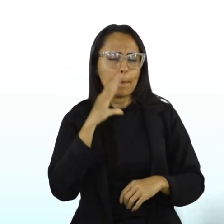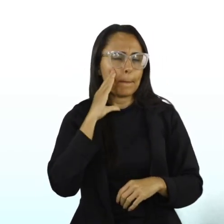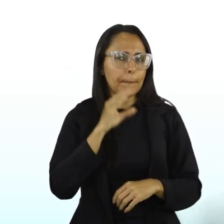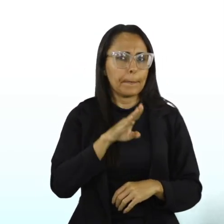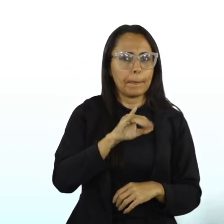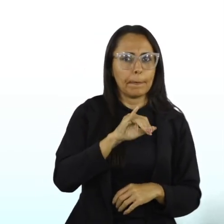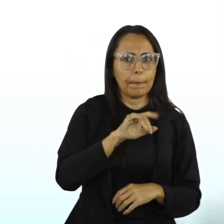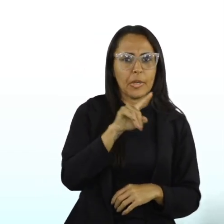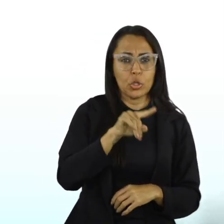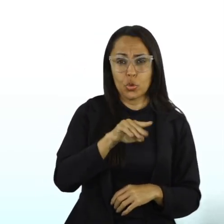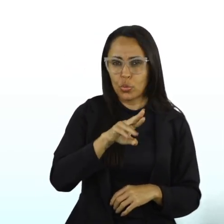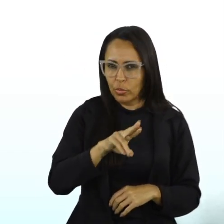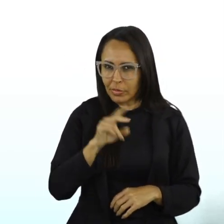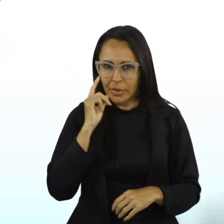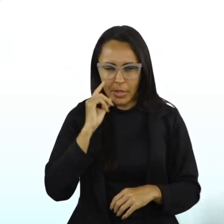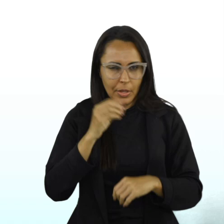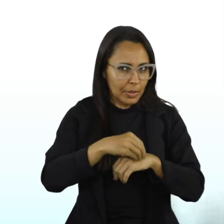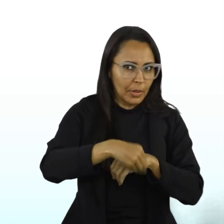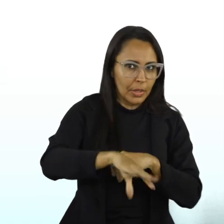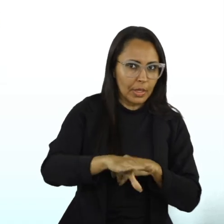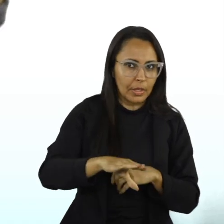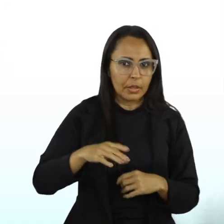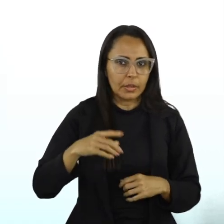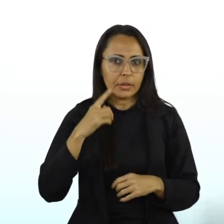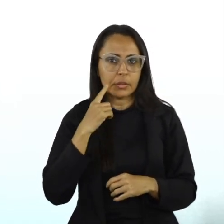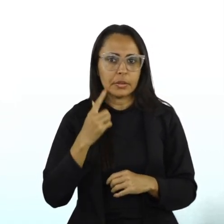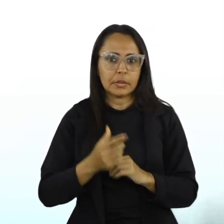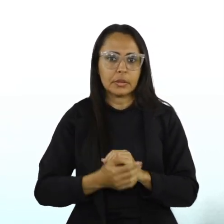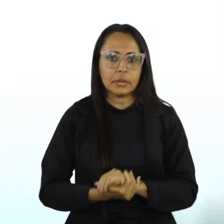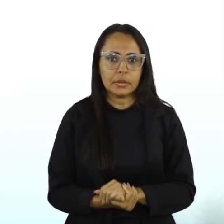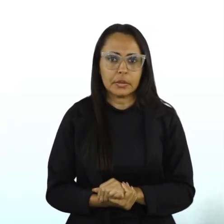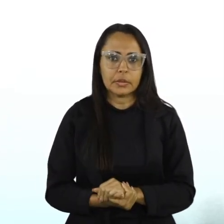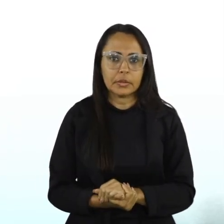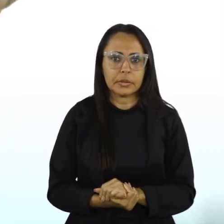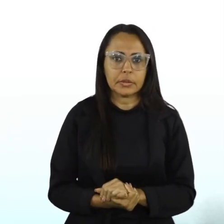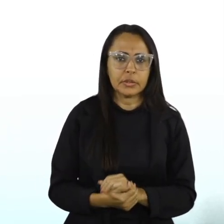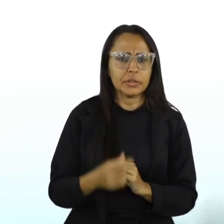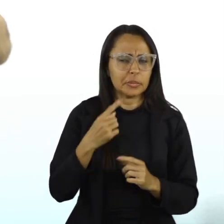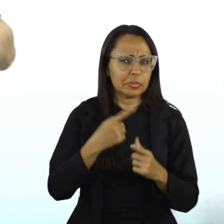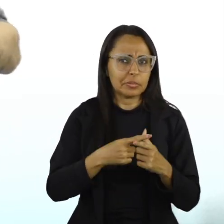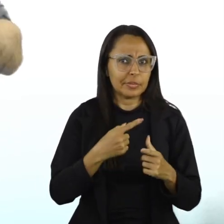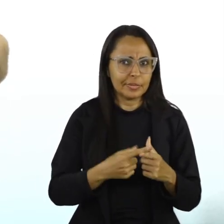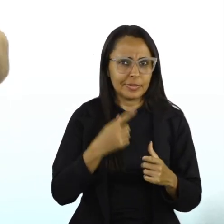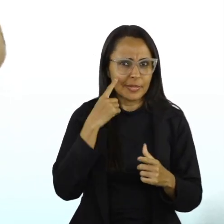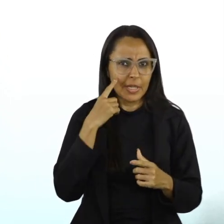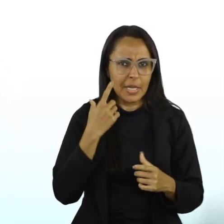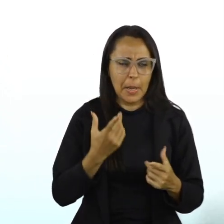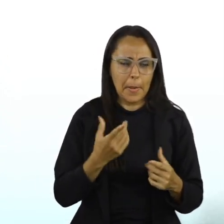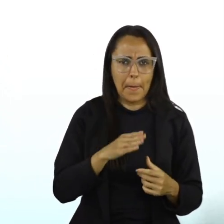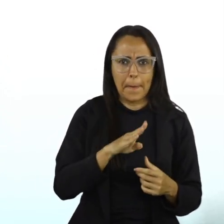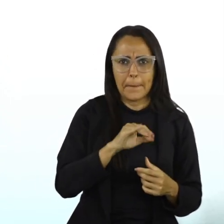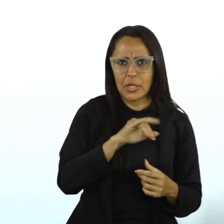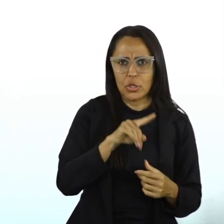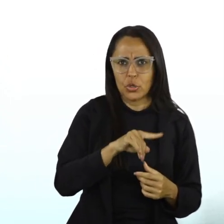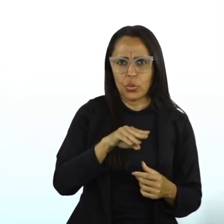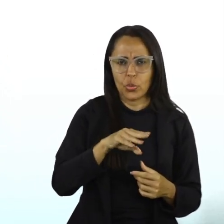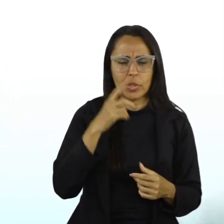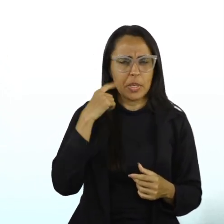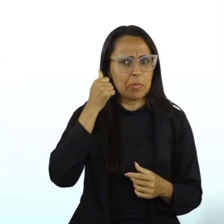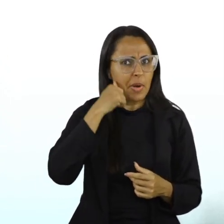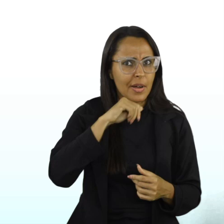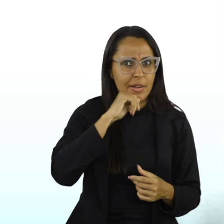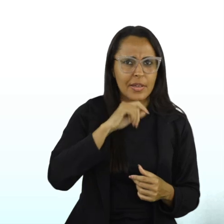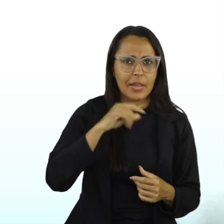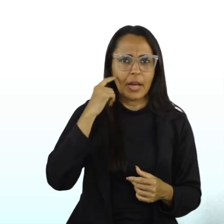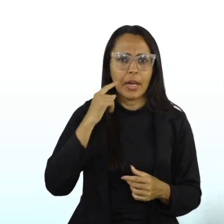de manhã. Aí você está pensando, Sérgio Paulo, que frescura é essa? Bizu de manhã, por quê? Ó, quer saber por quê, mequetrefe? Não é só quando